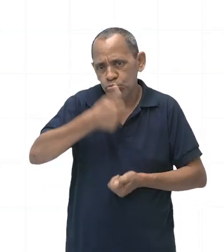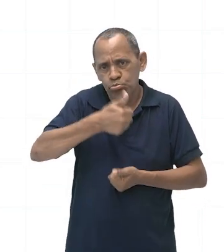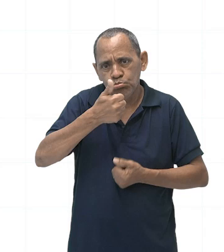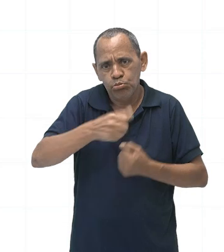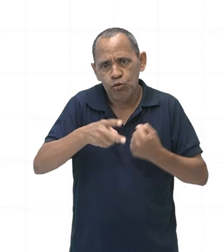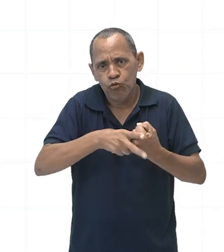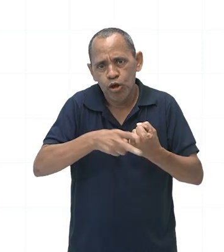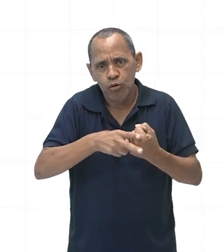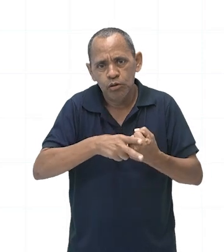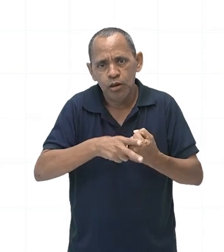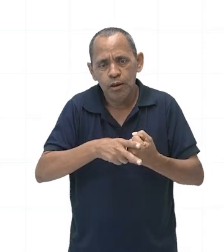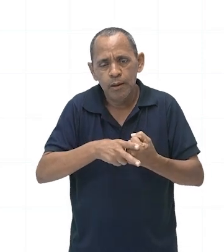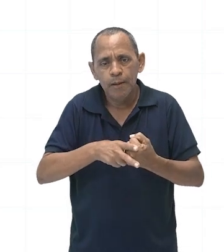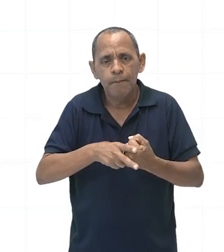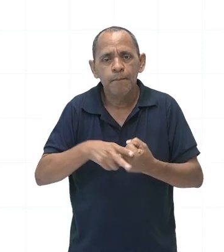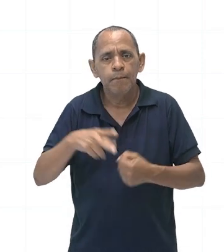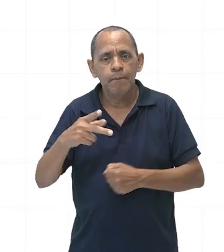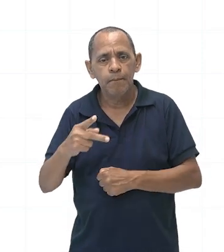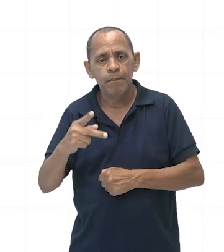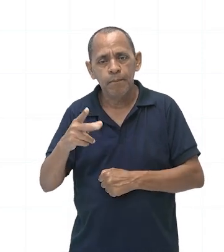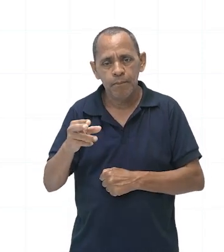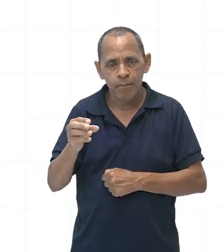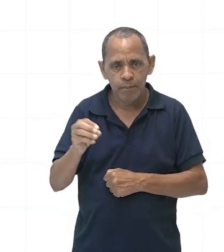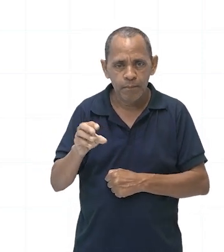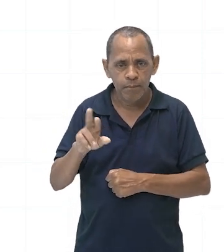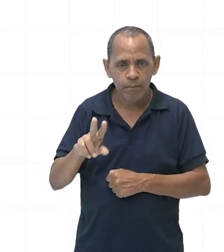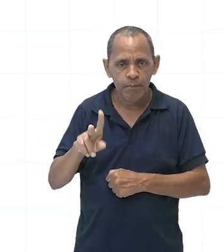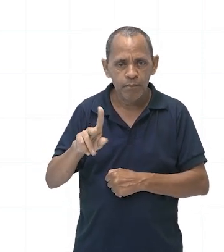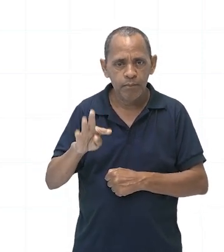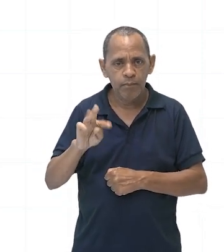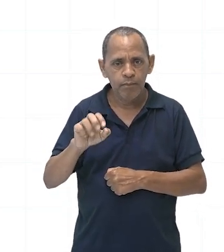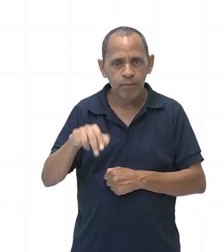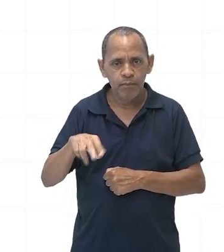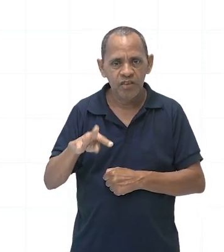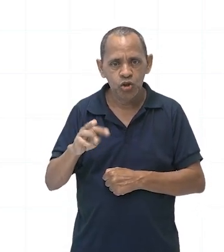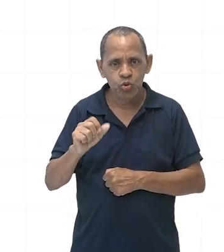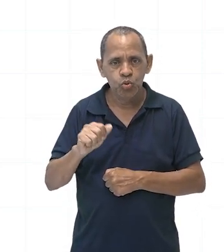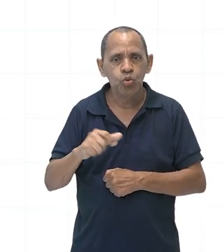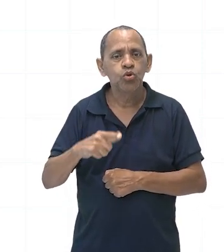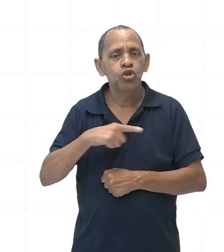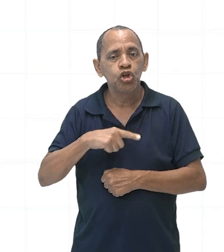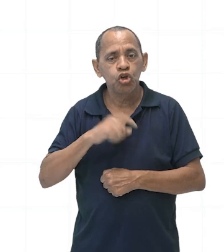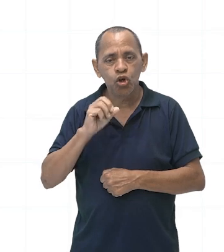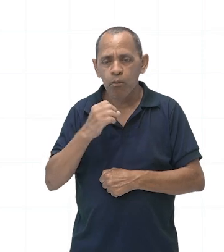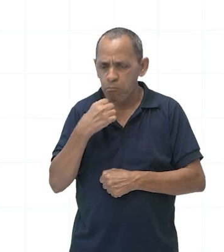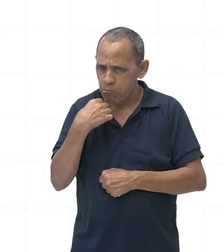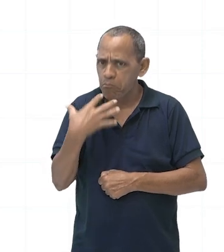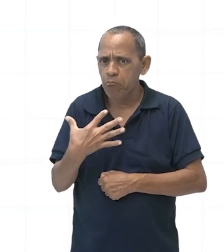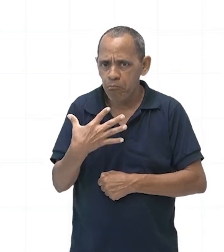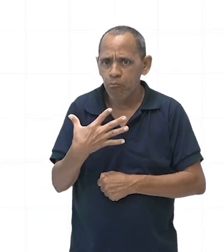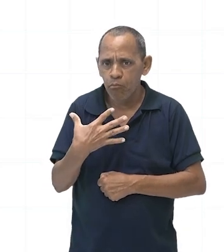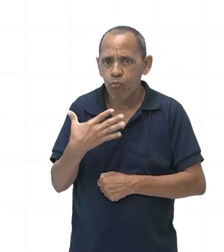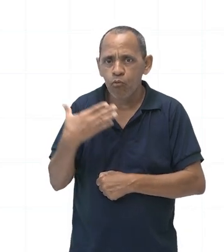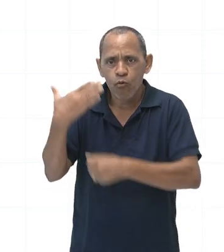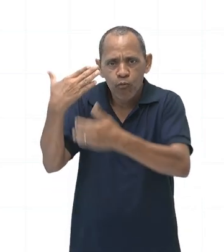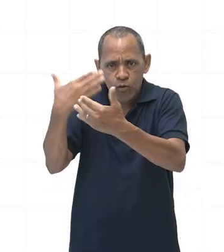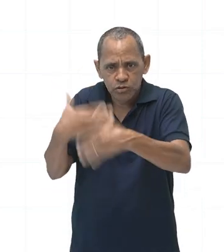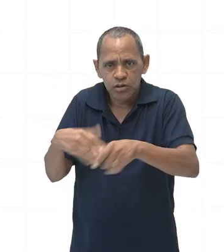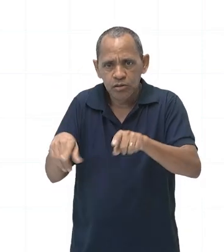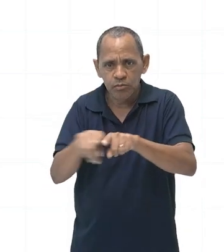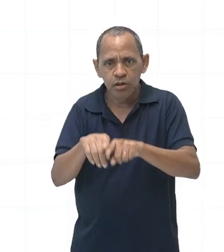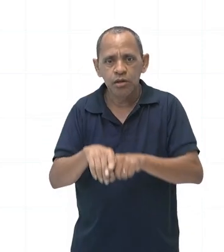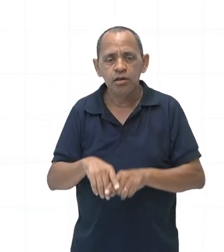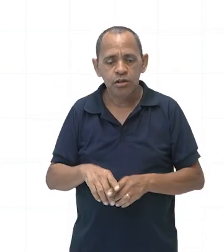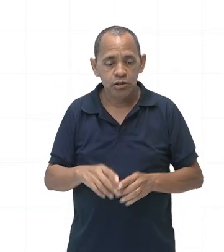oração. Portanto, terei bom desempenho na avaliação. Eu estou chegando a uma conclusão na minha segunda oração e esse é